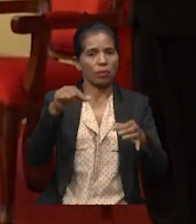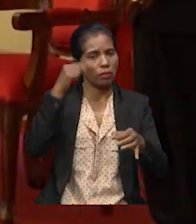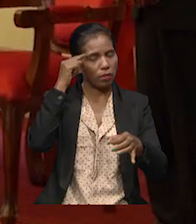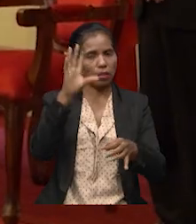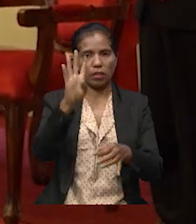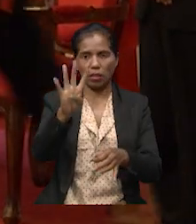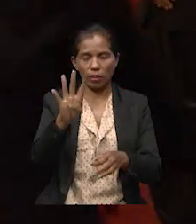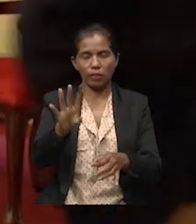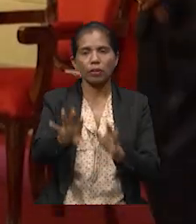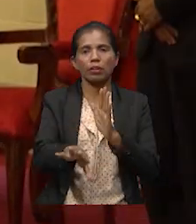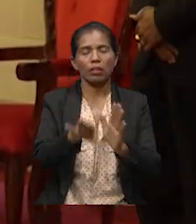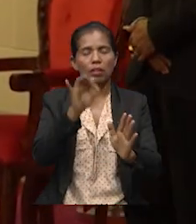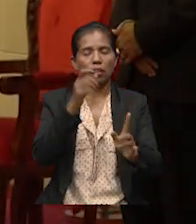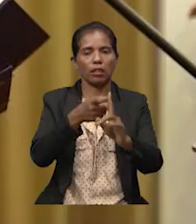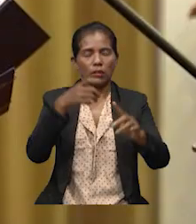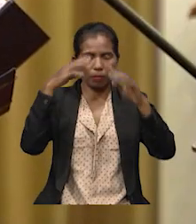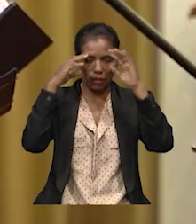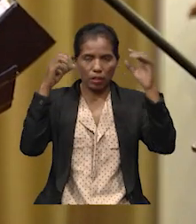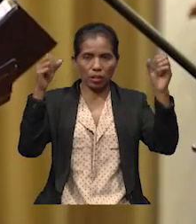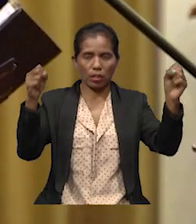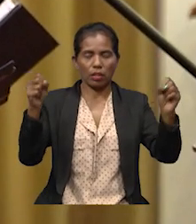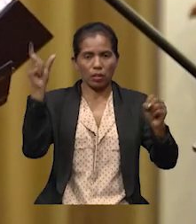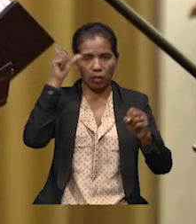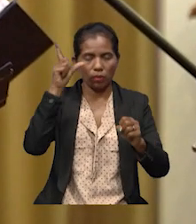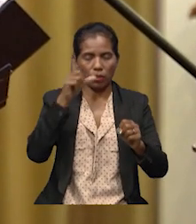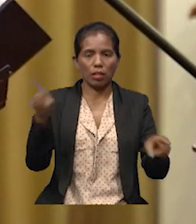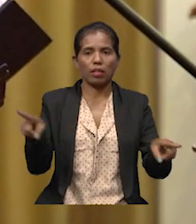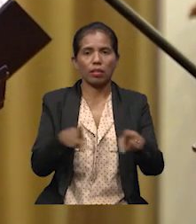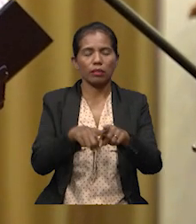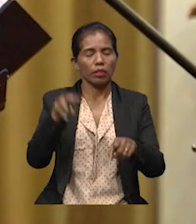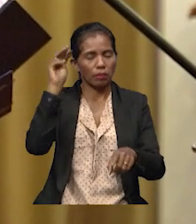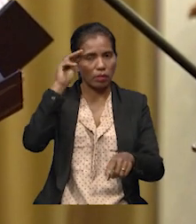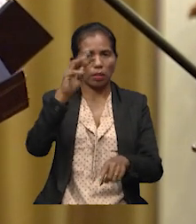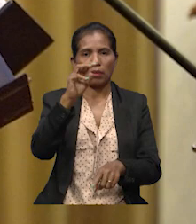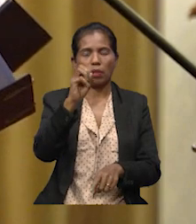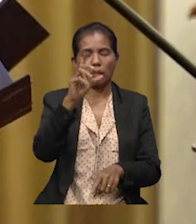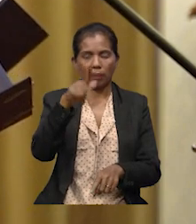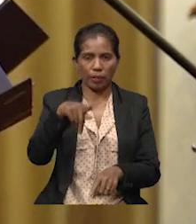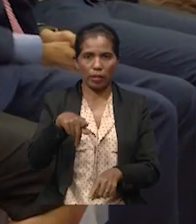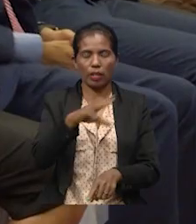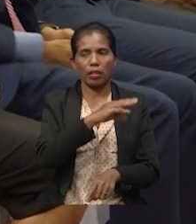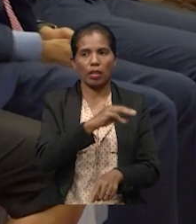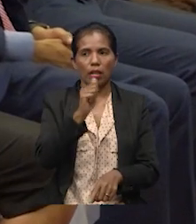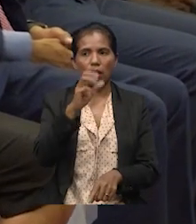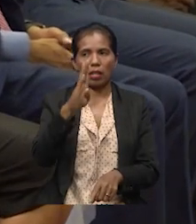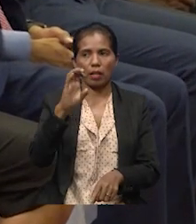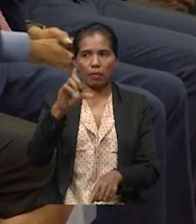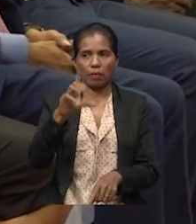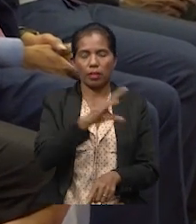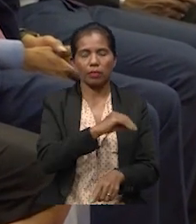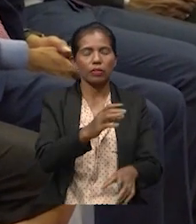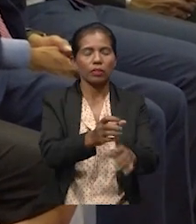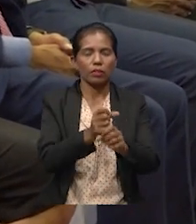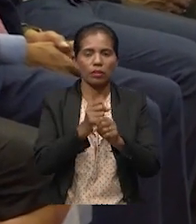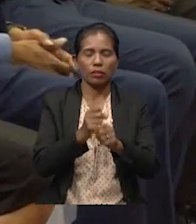neberreta nomeação do presidente da República, Hanessan, ministro de Obras Públicas, Abel Pires da Silva, onde